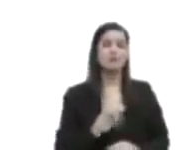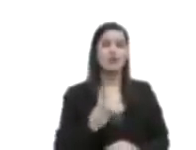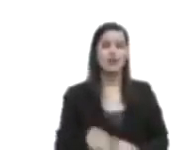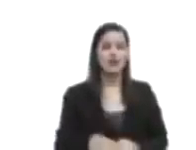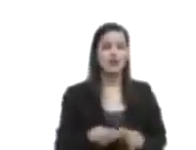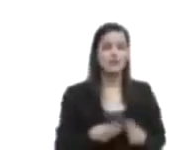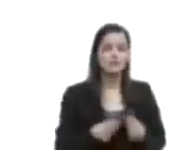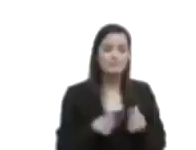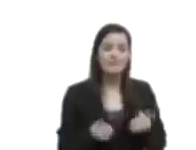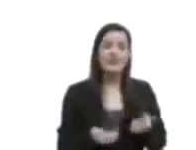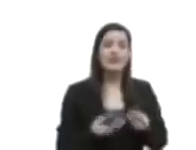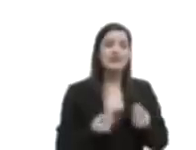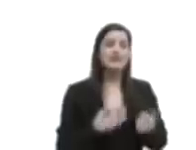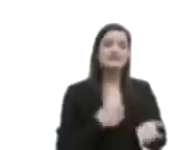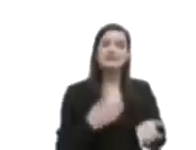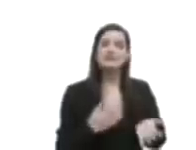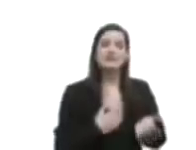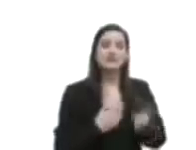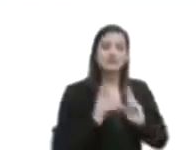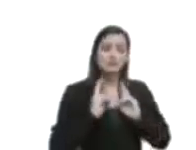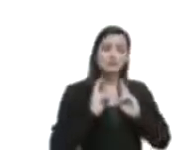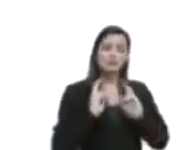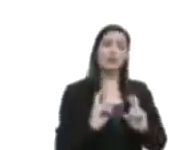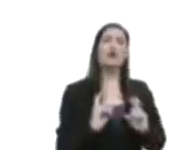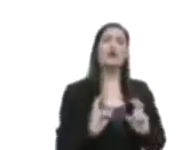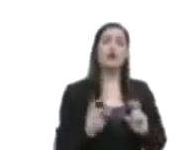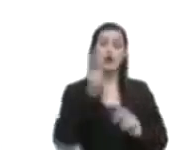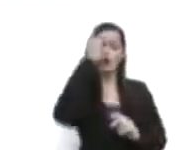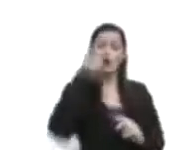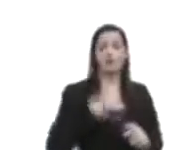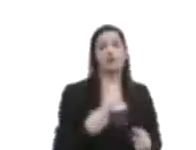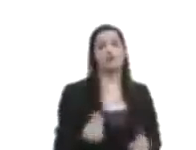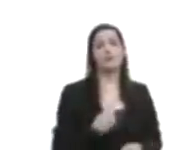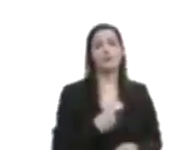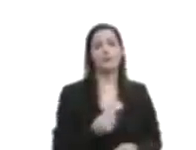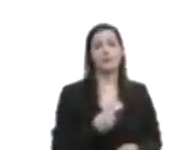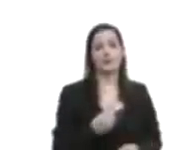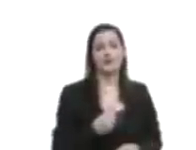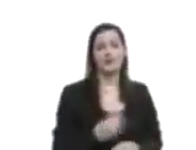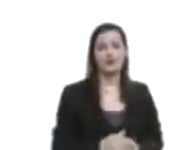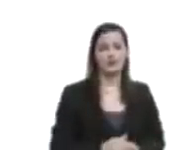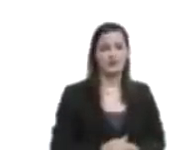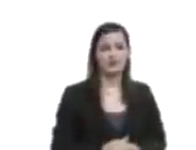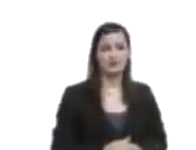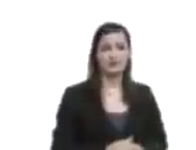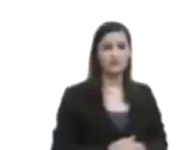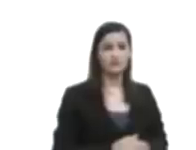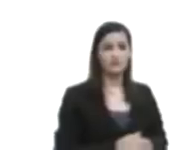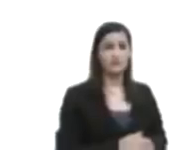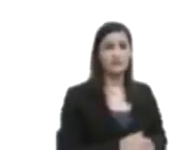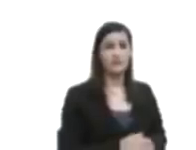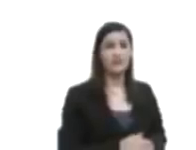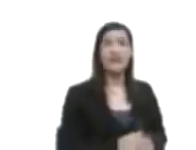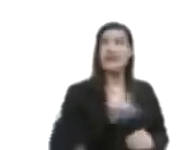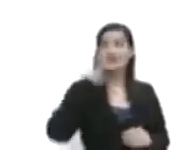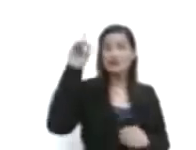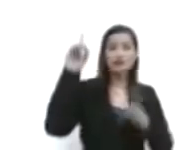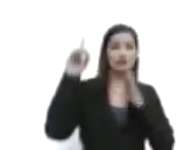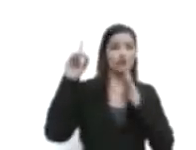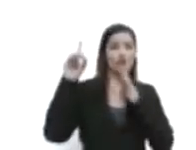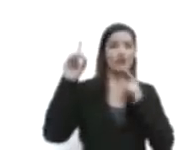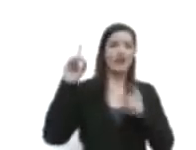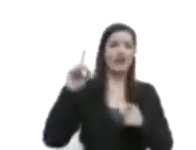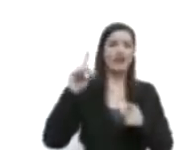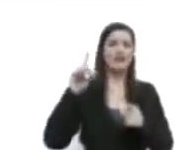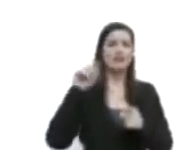sensível ao seu pecado. As bem-aventuranças não estão ali aleatoriamente. Primeiro, ele sabe da sua miséria espiritual,